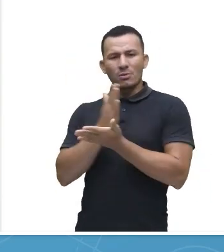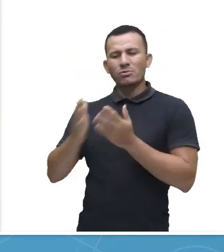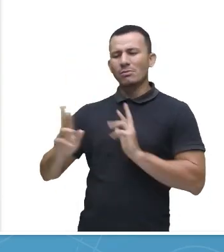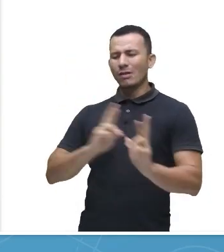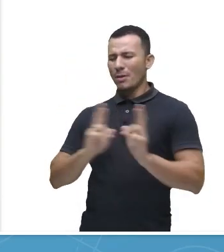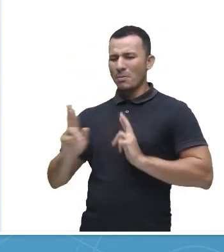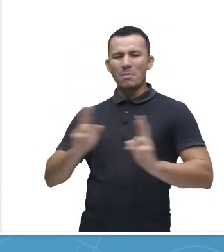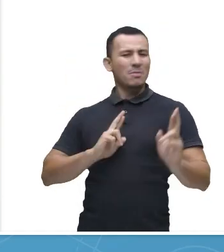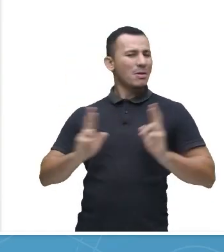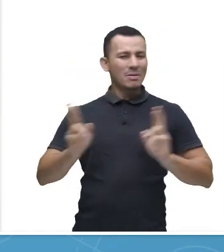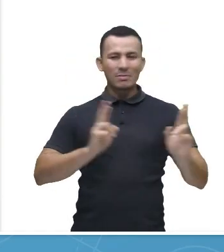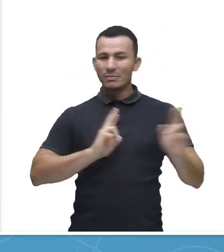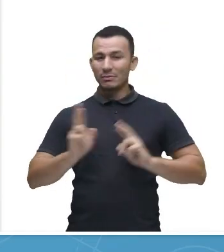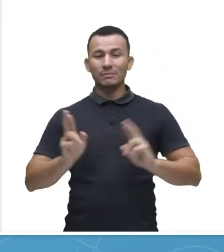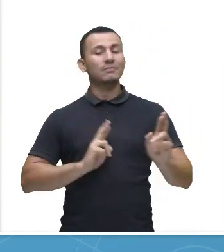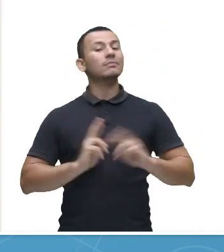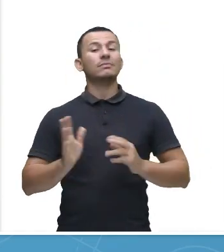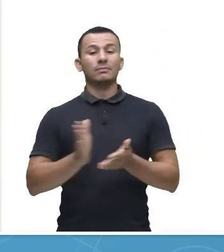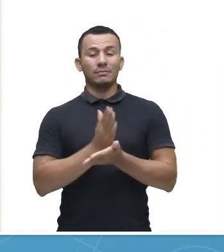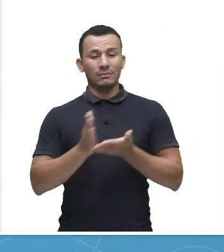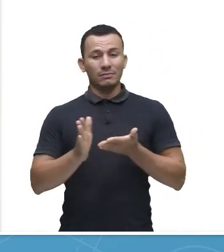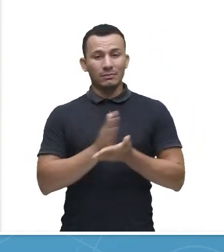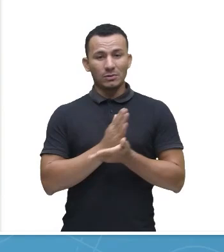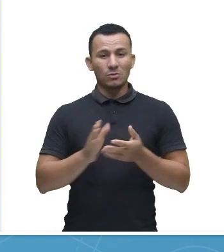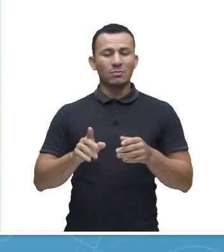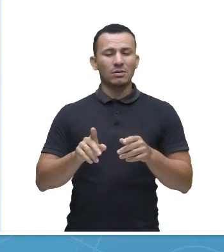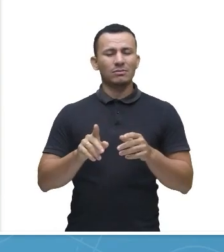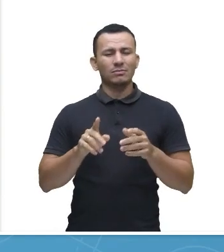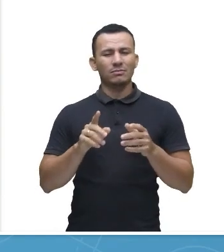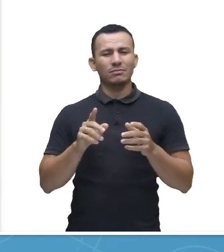respondendo, né? Algumas até respostas